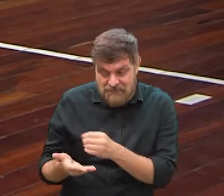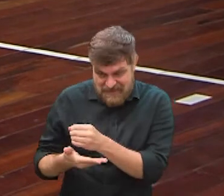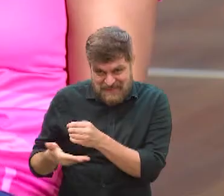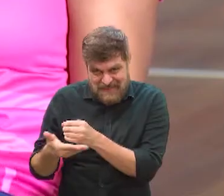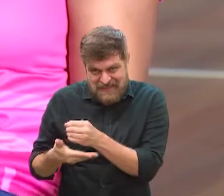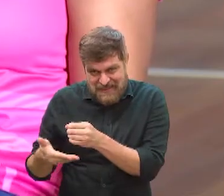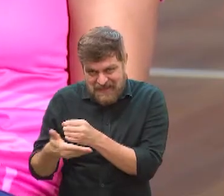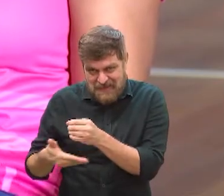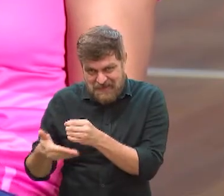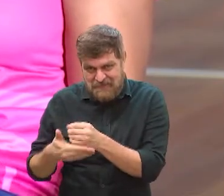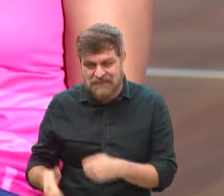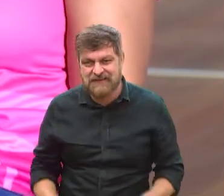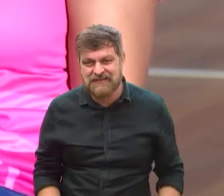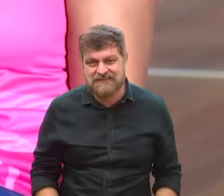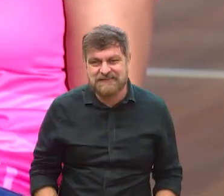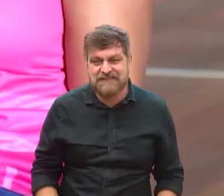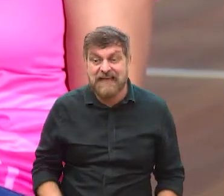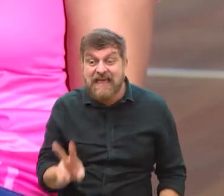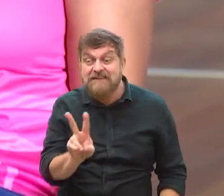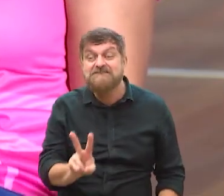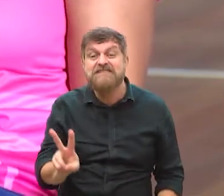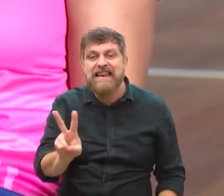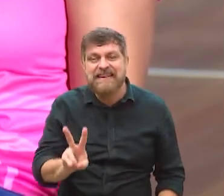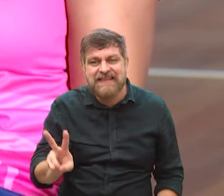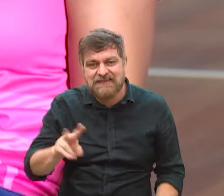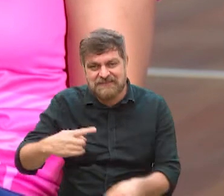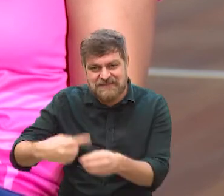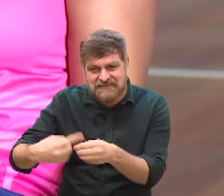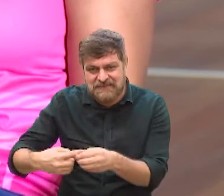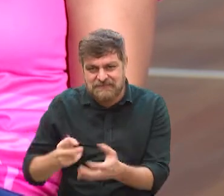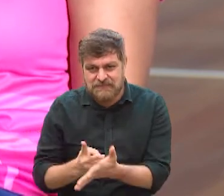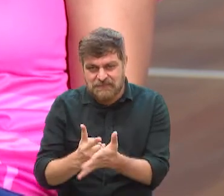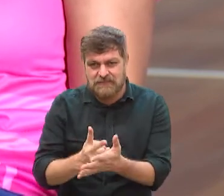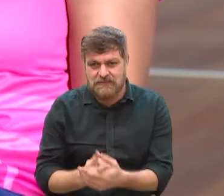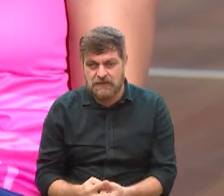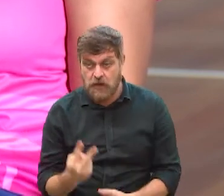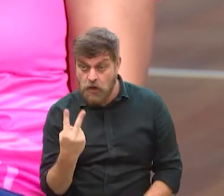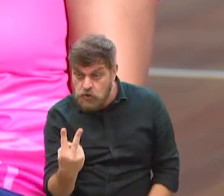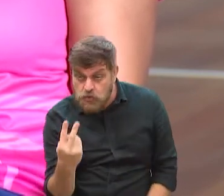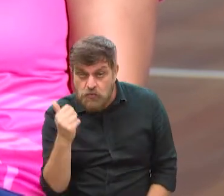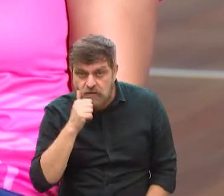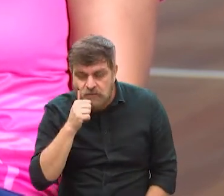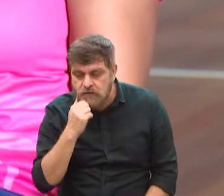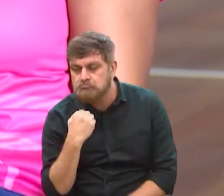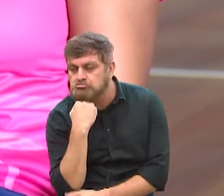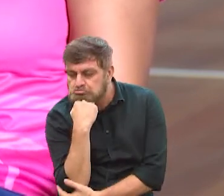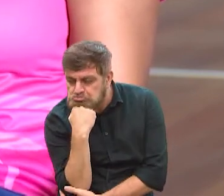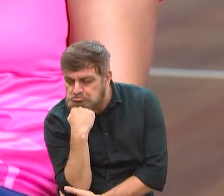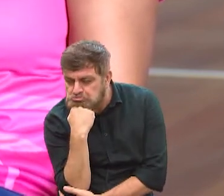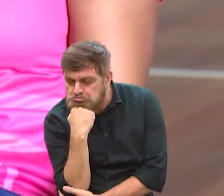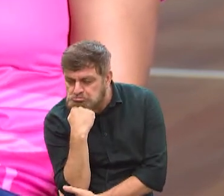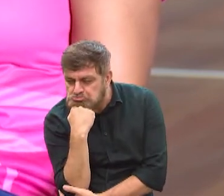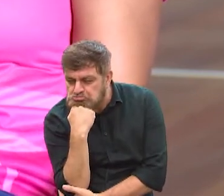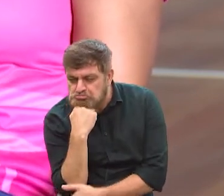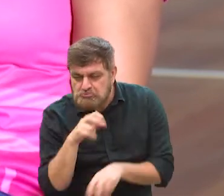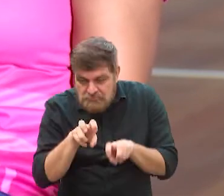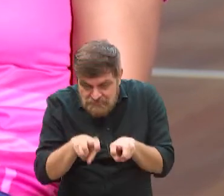de base, né? Elas jogavam lá em Valinhos e sempre tinha 2 que ficavam no banco também com a